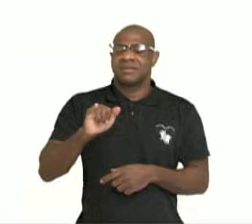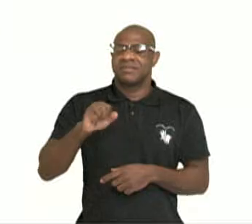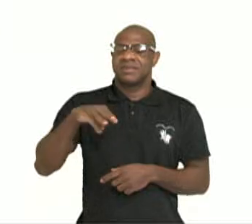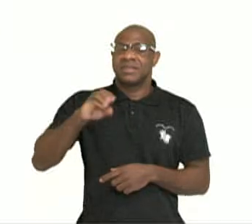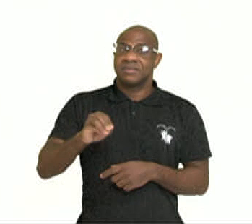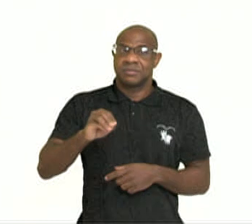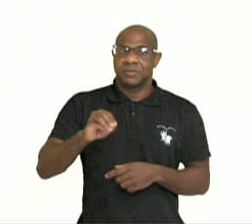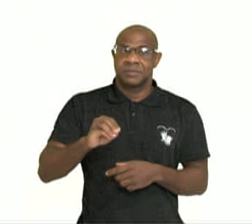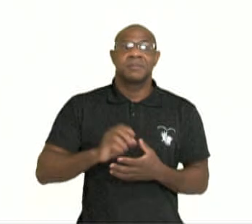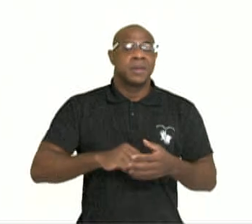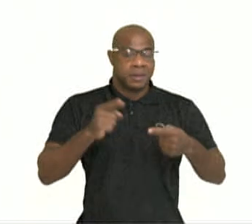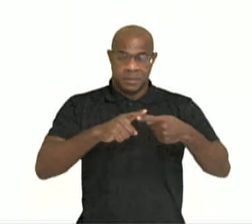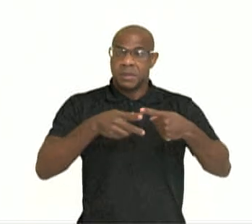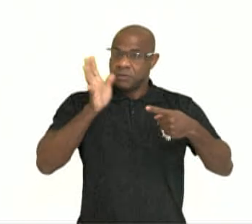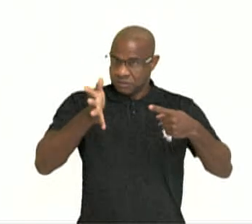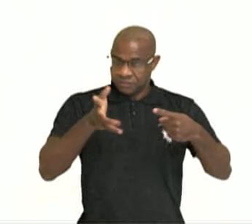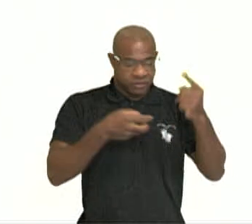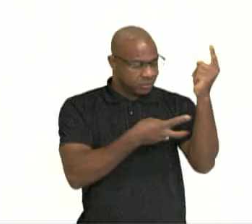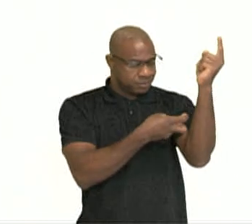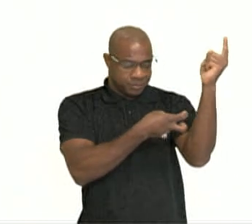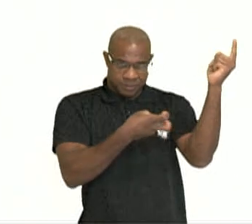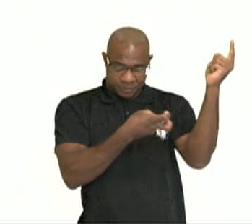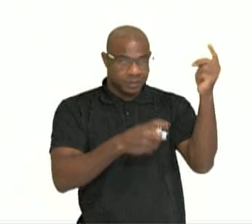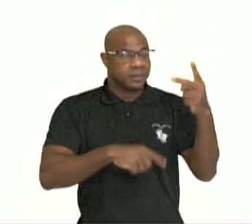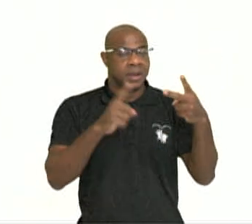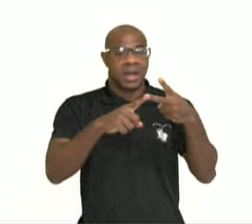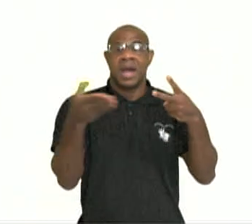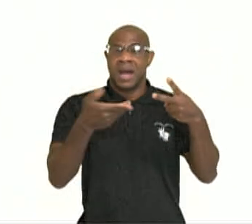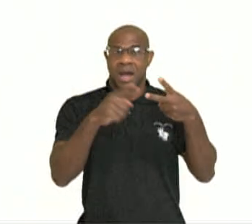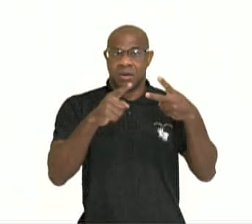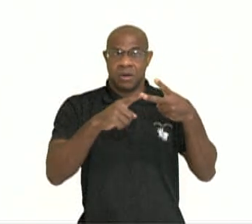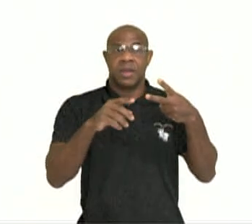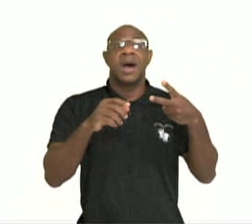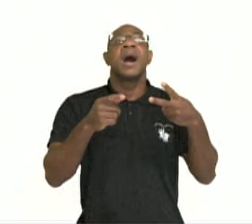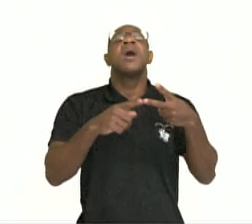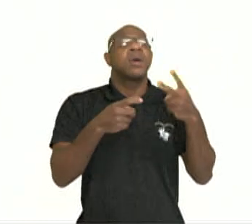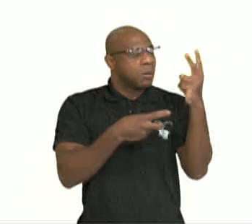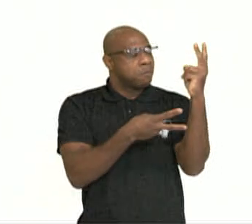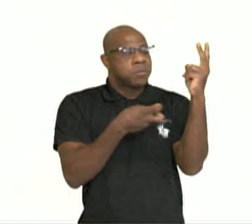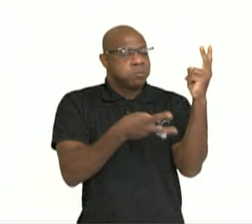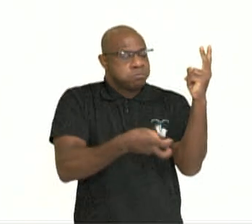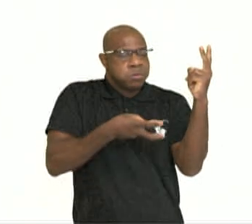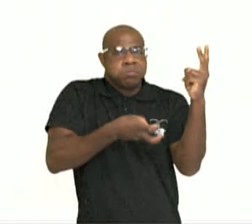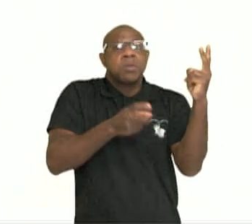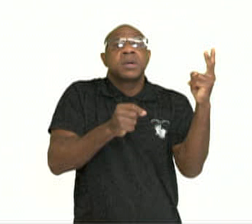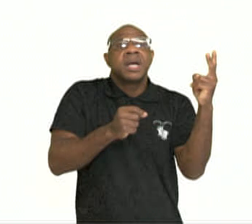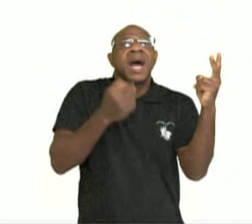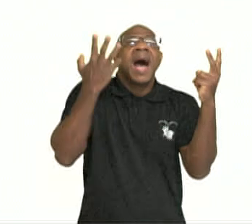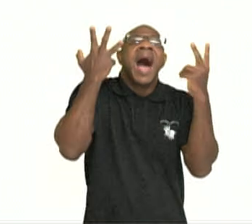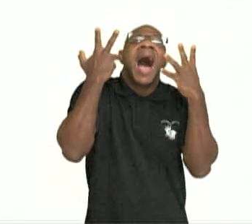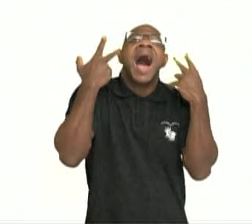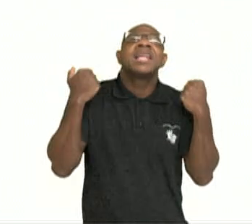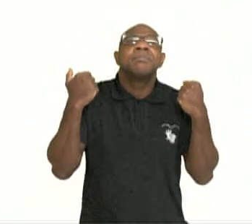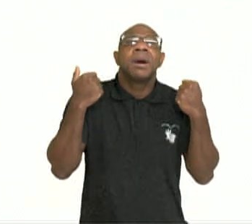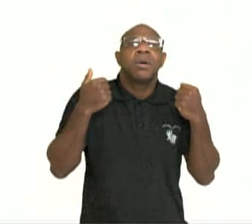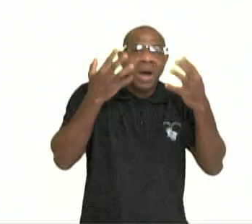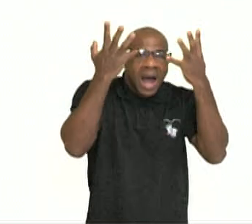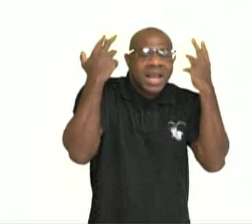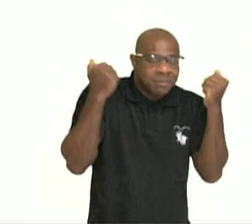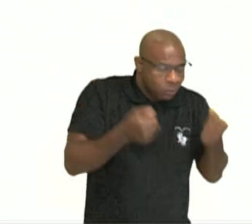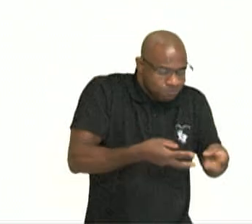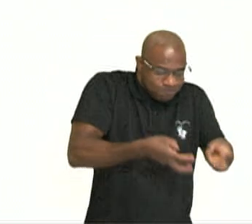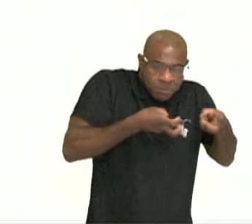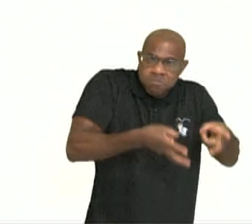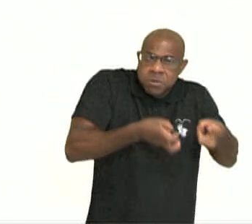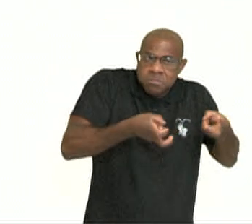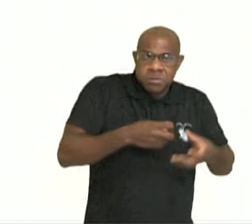que é o extrativismo animal, que está relacionado à pesca e à caça. Vamos